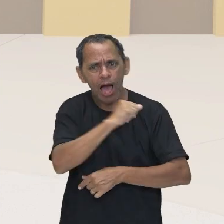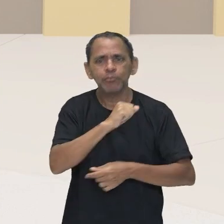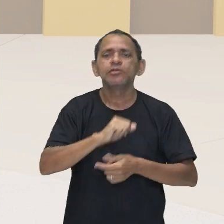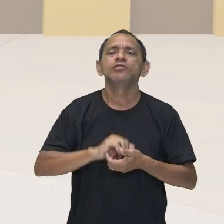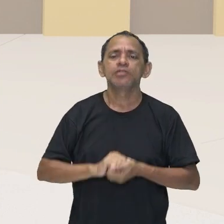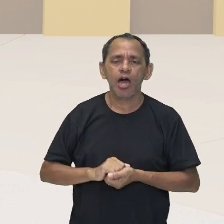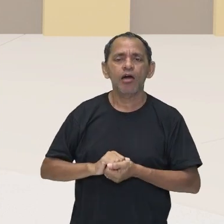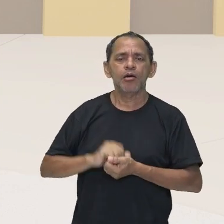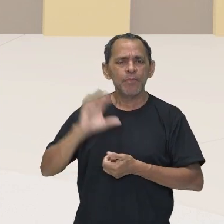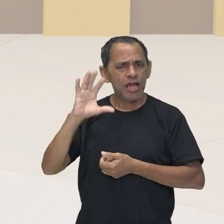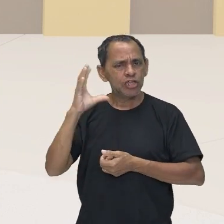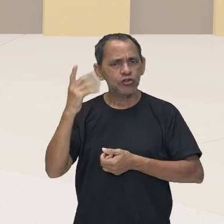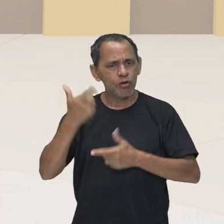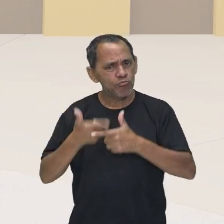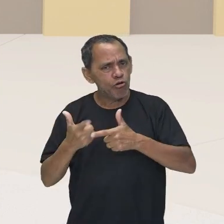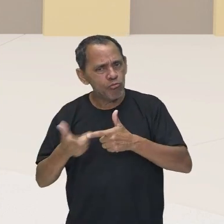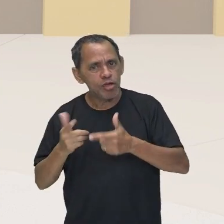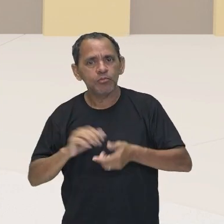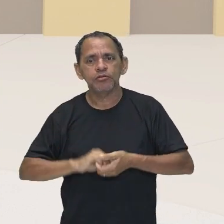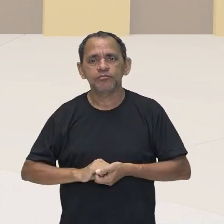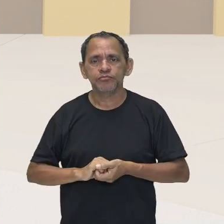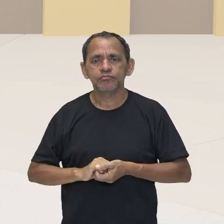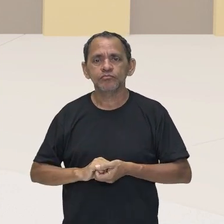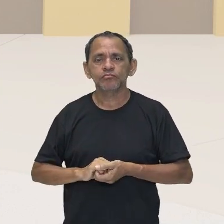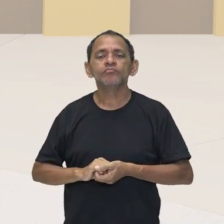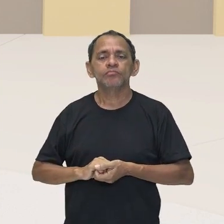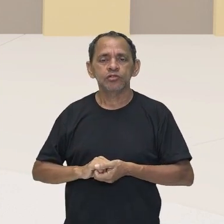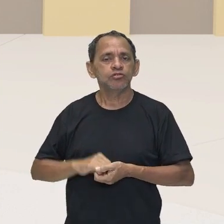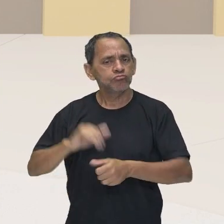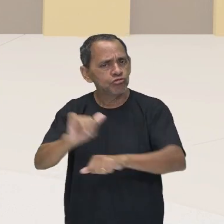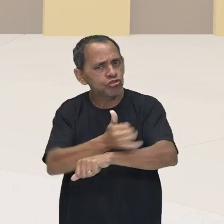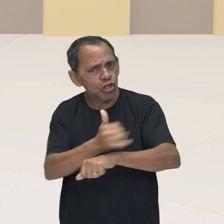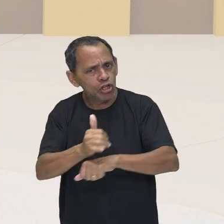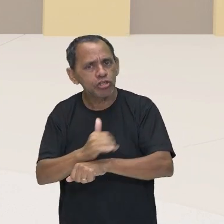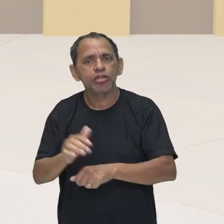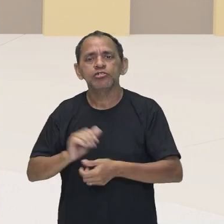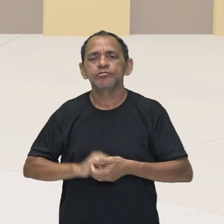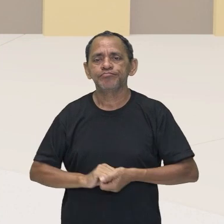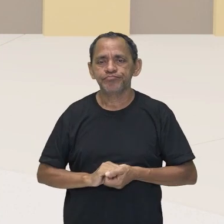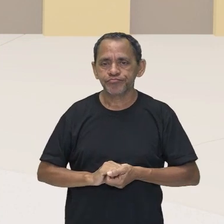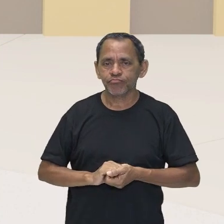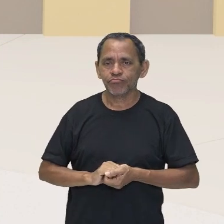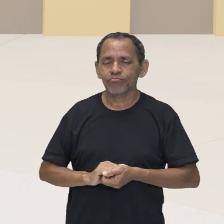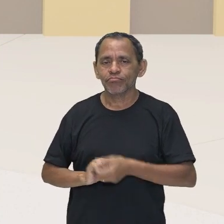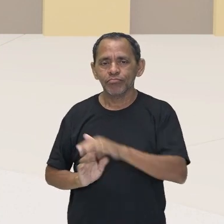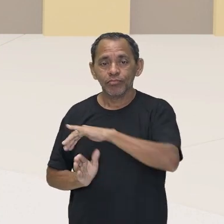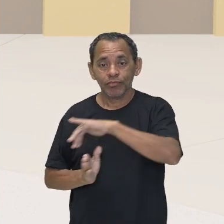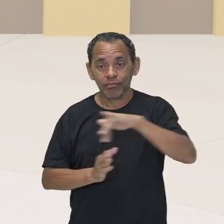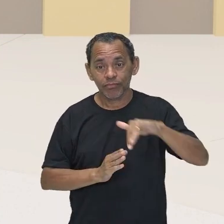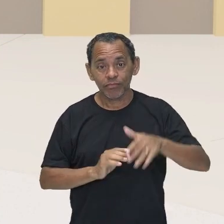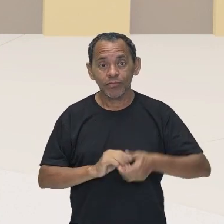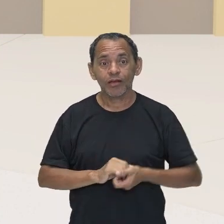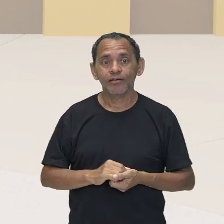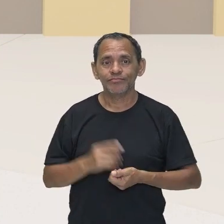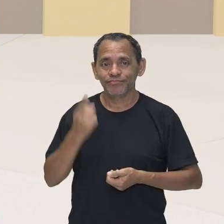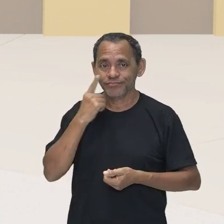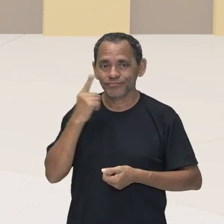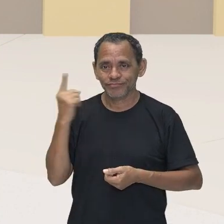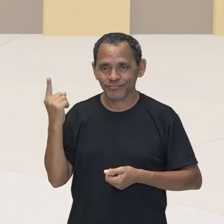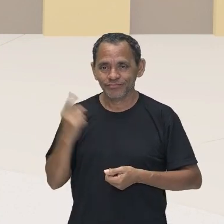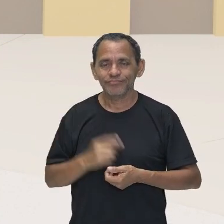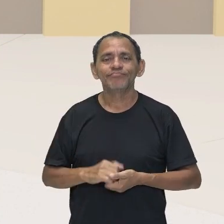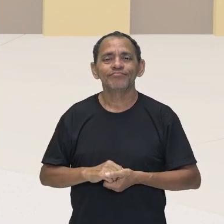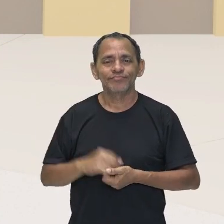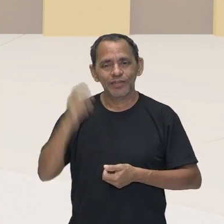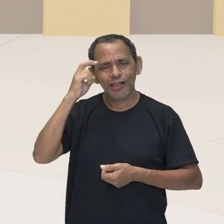resolução de problemas, seguindo essa forma estratégica. E aí vamos até a nossa querida inteligência emocional,